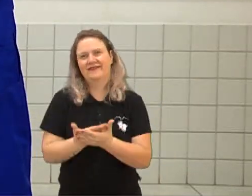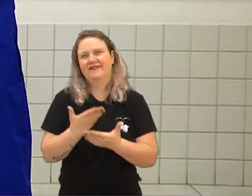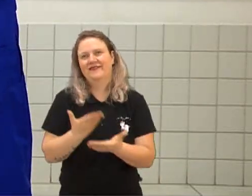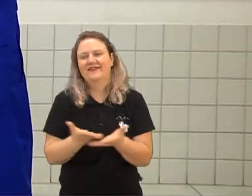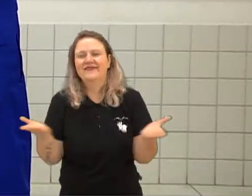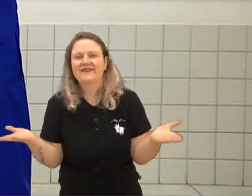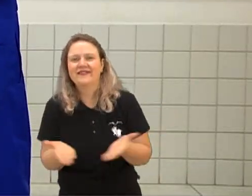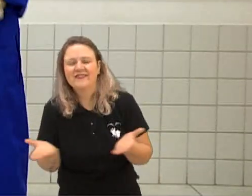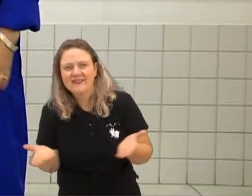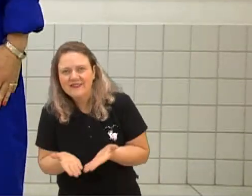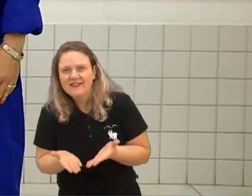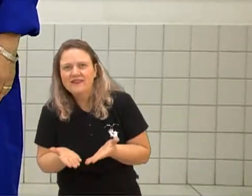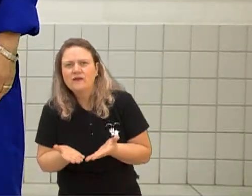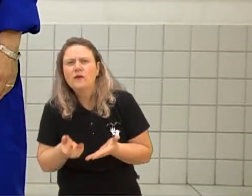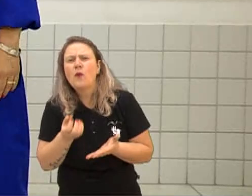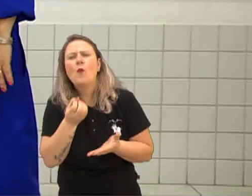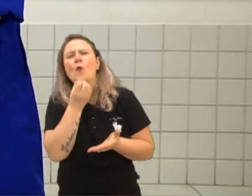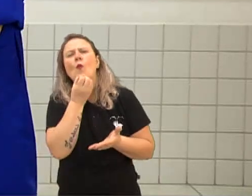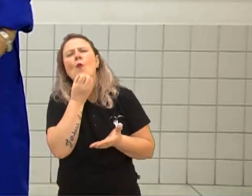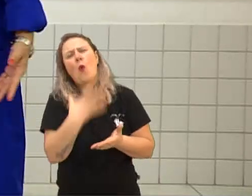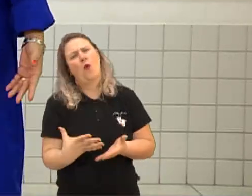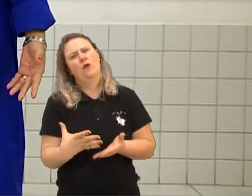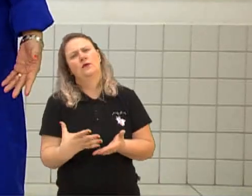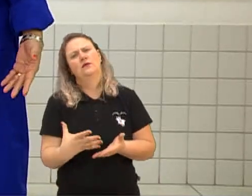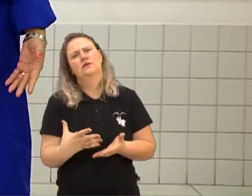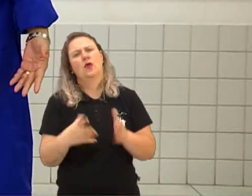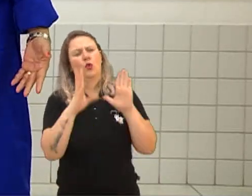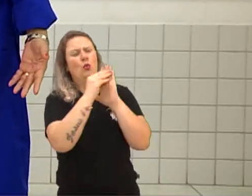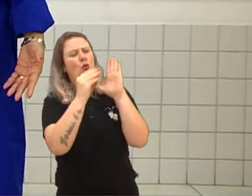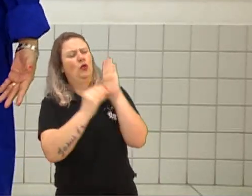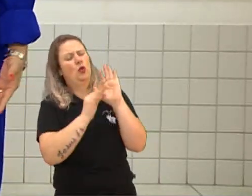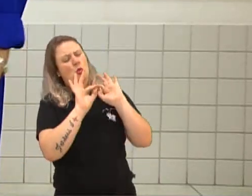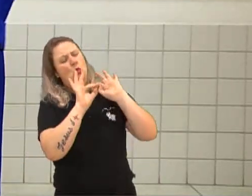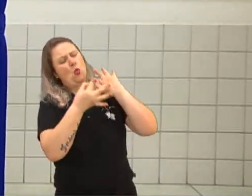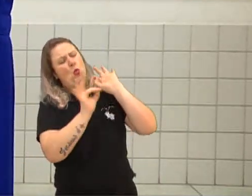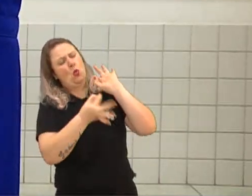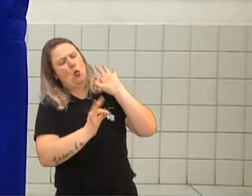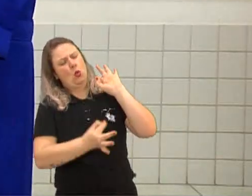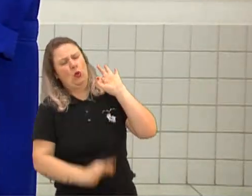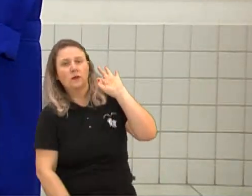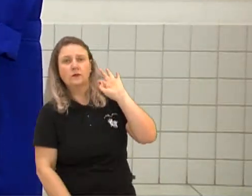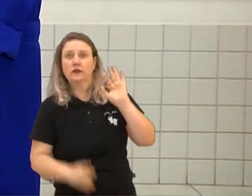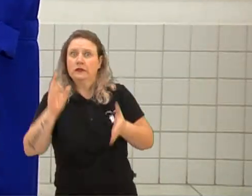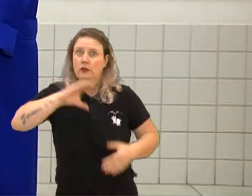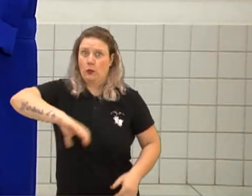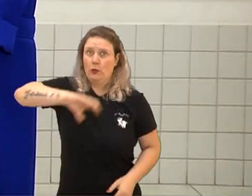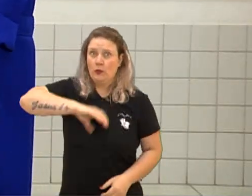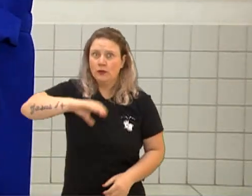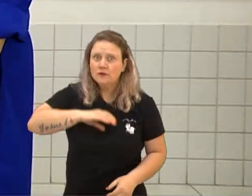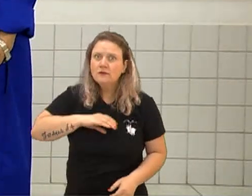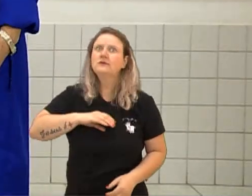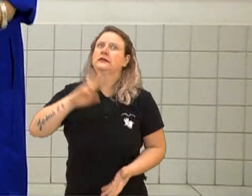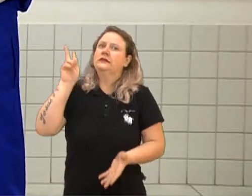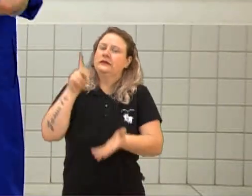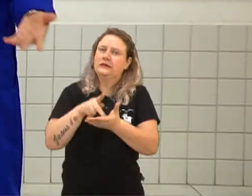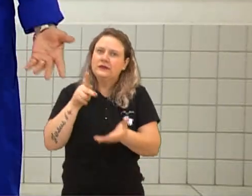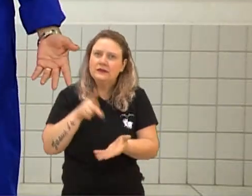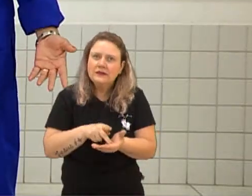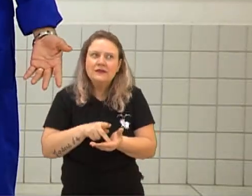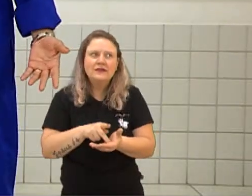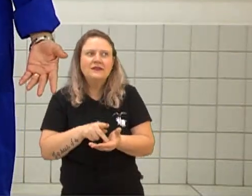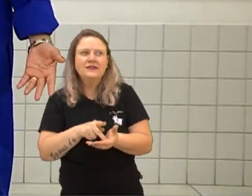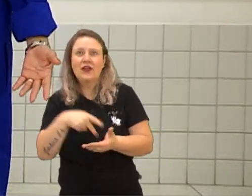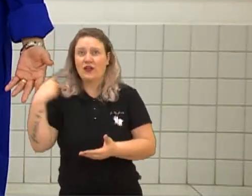aula, gente. É muita coisa, é muito conteúdo de língua portuguesa, não é, professora Rosa? É muito conteúdo. E a gente